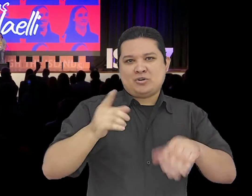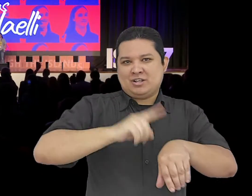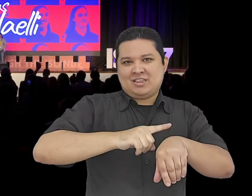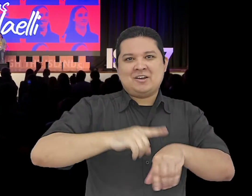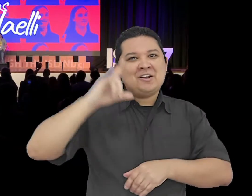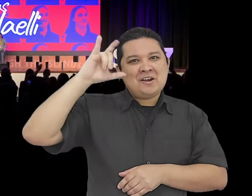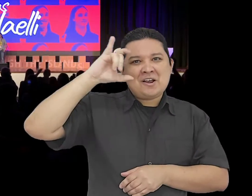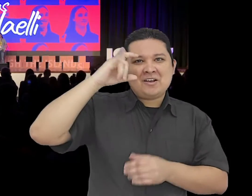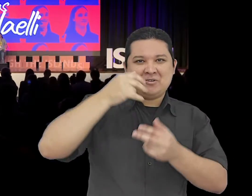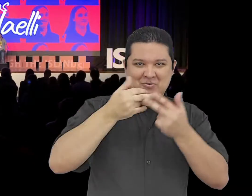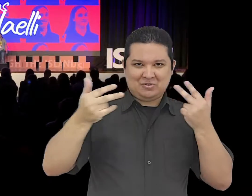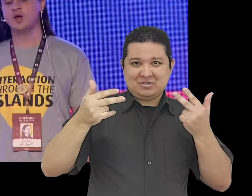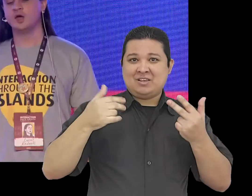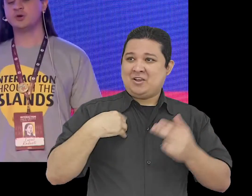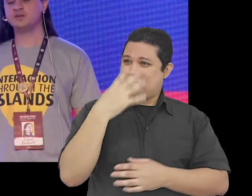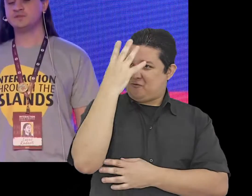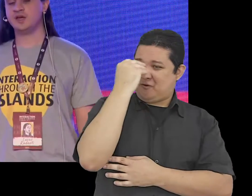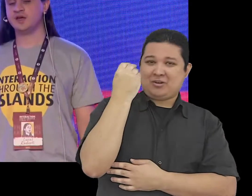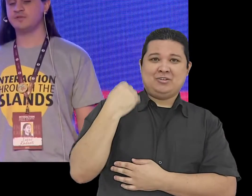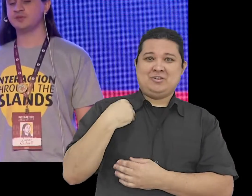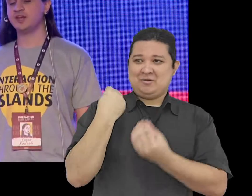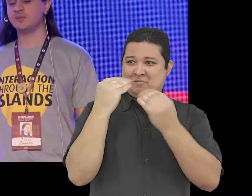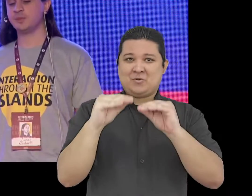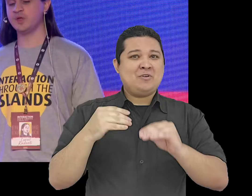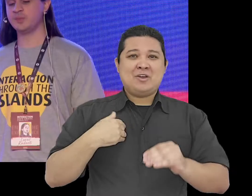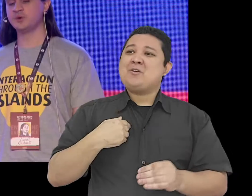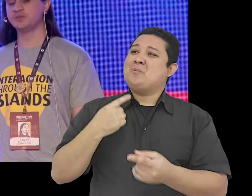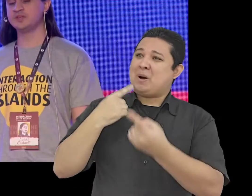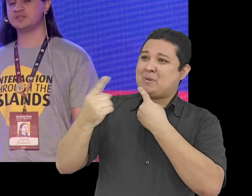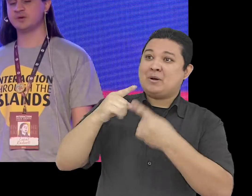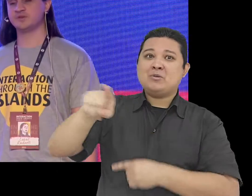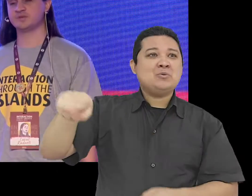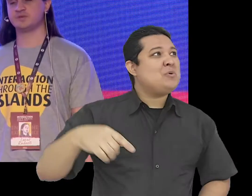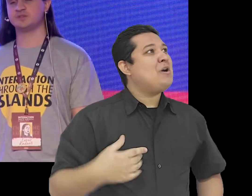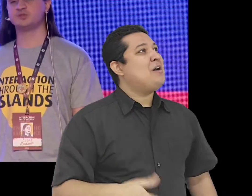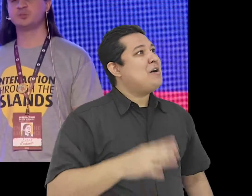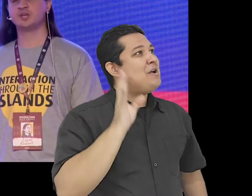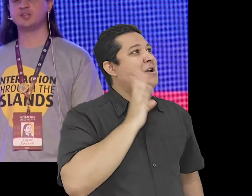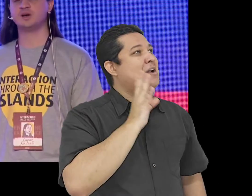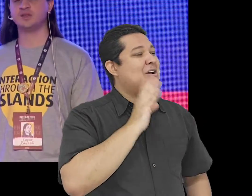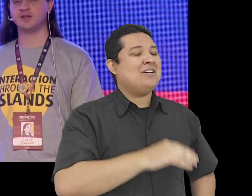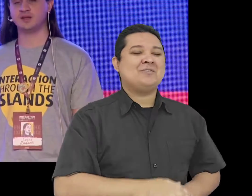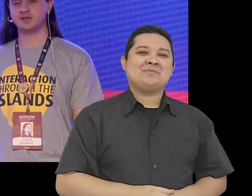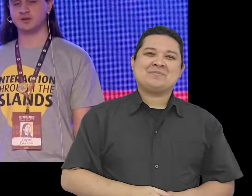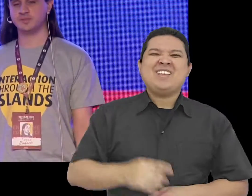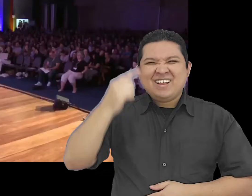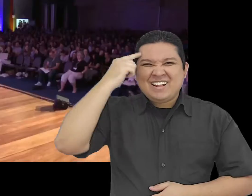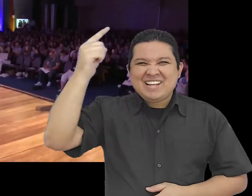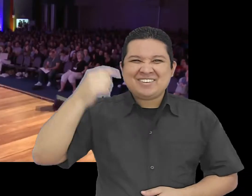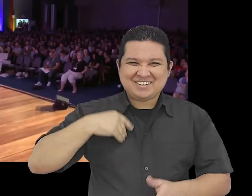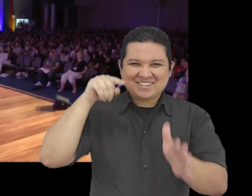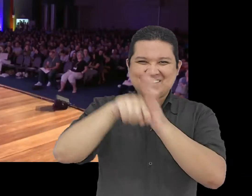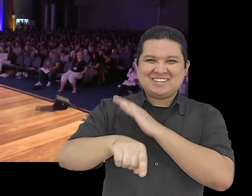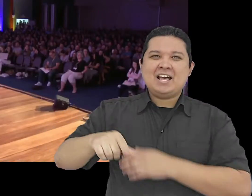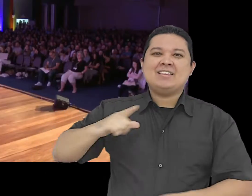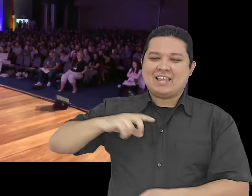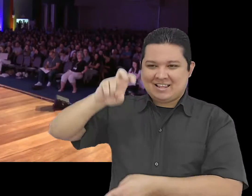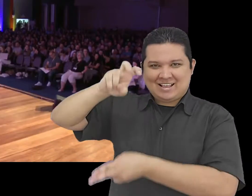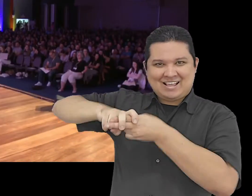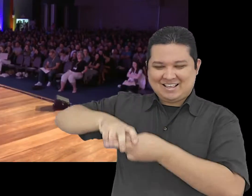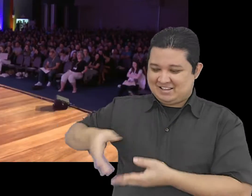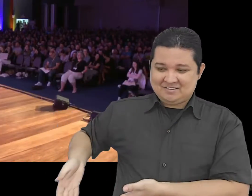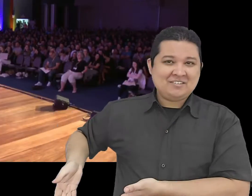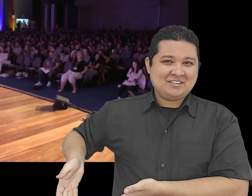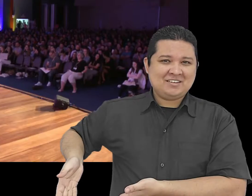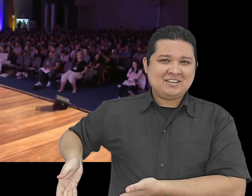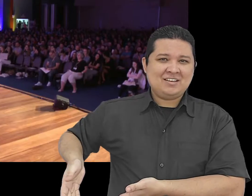né? Eu queria voltar na pergunta inicial que eu fiz para vocês, do porquê que tem uma cadeira aqui. Não tem nada a ver